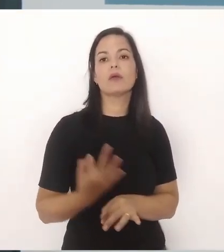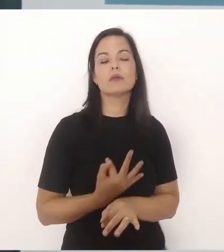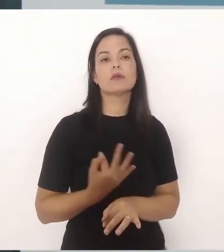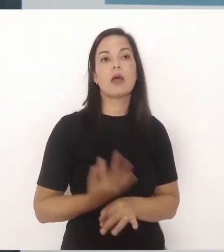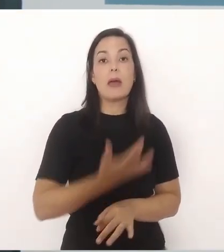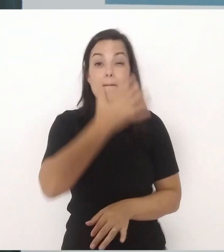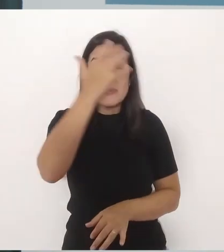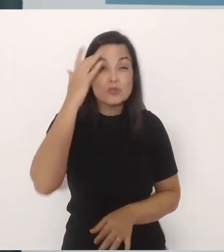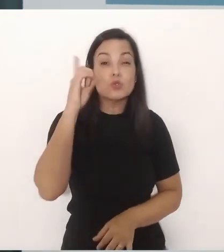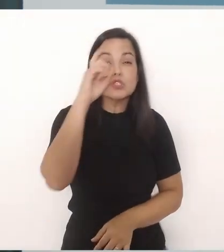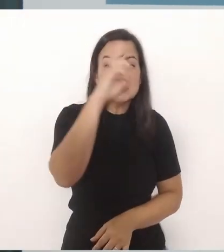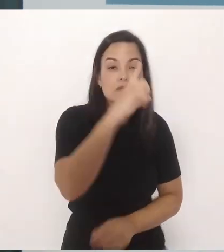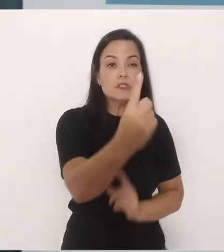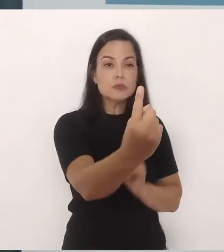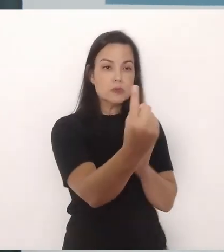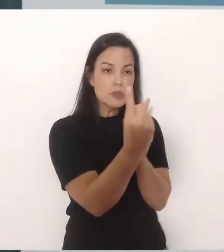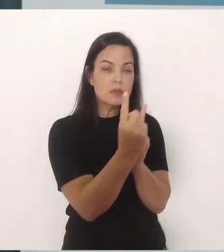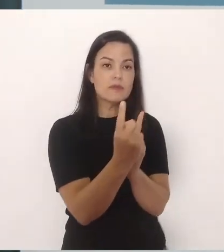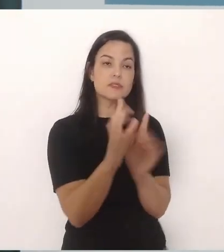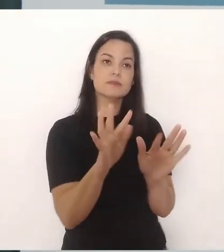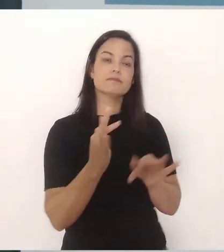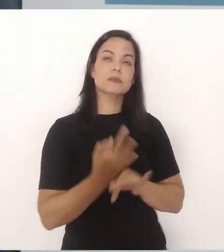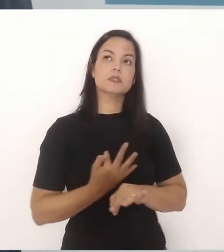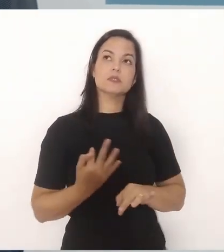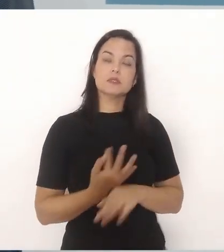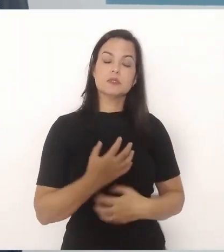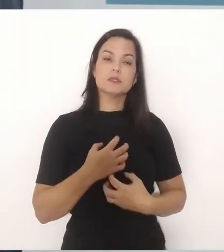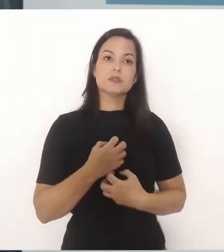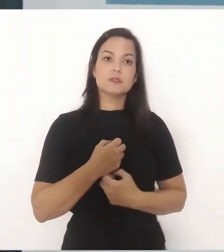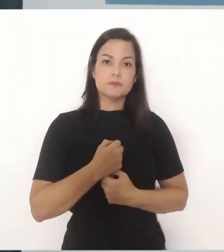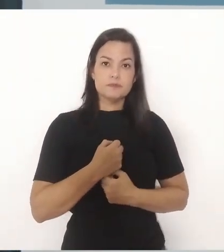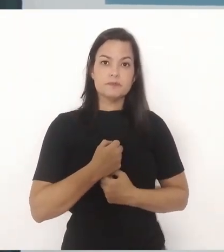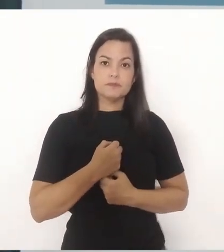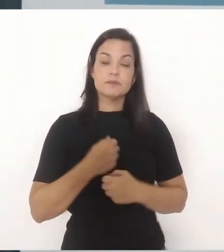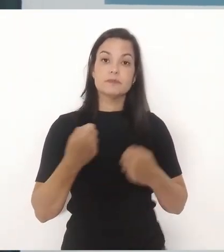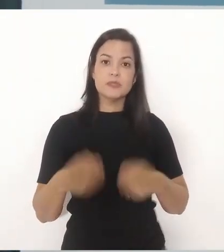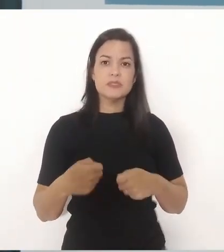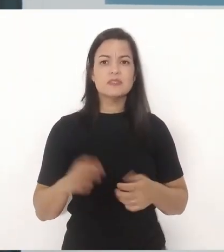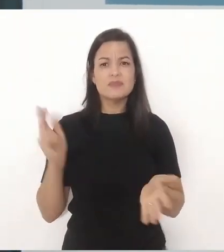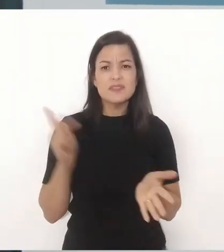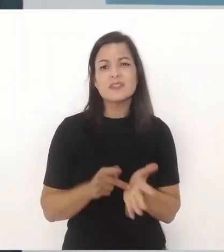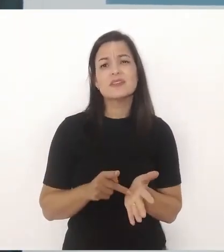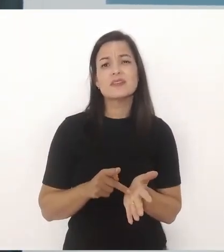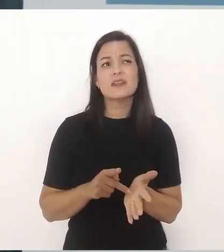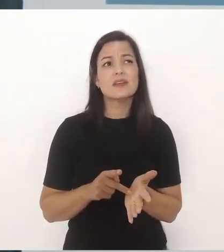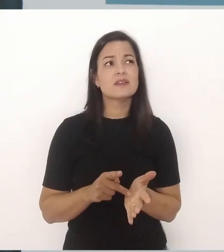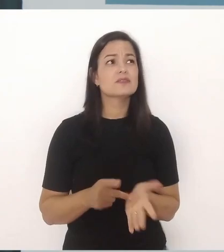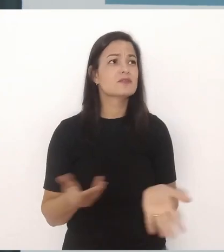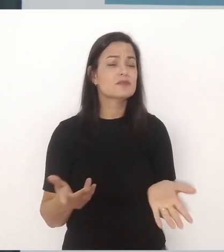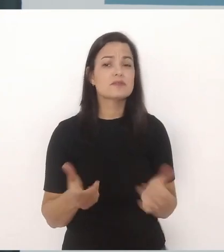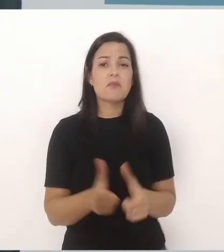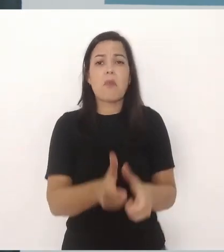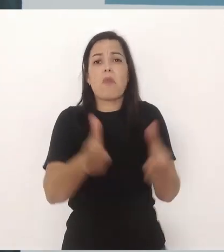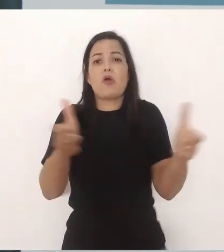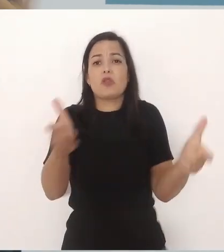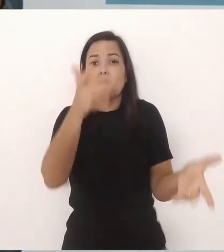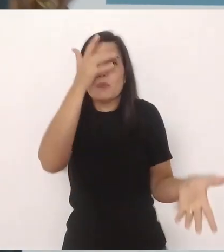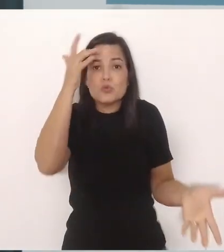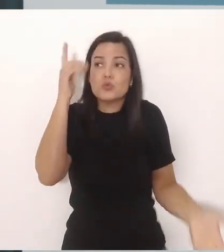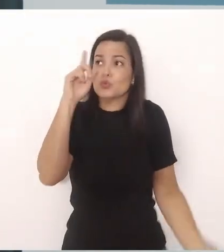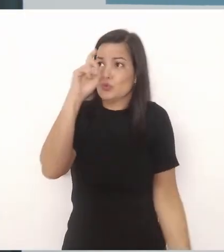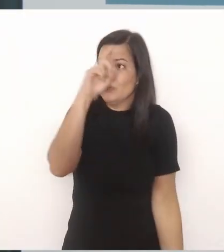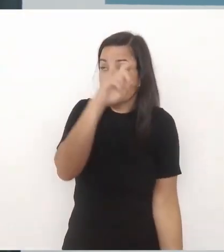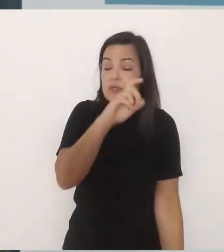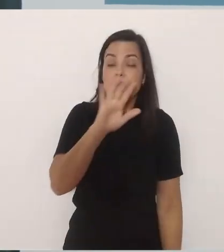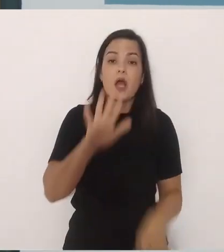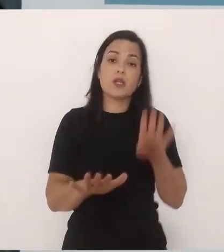difícil. E verdade seja dita, todo mundo é difícil em algum momento. Eu sou